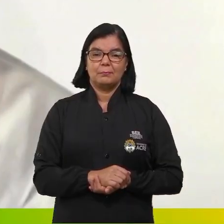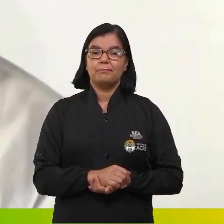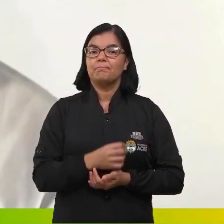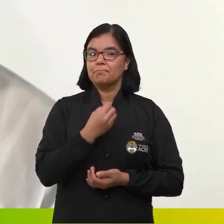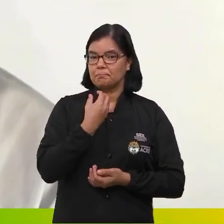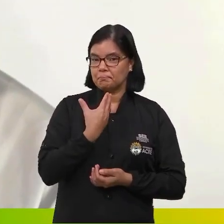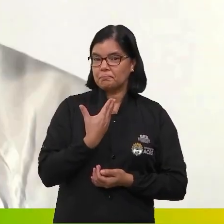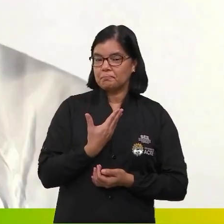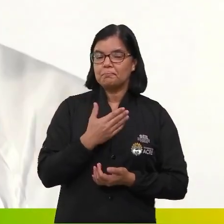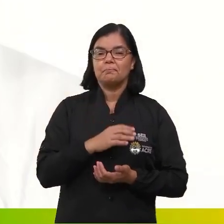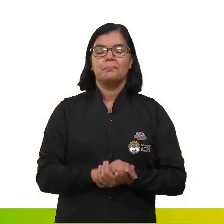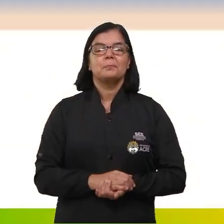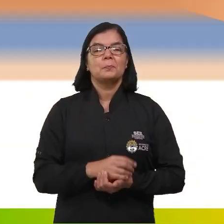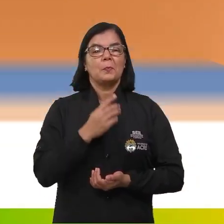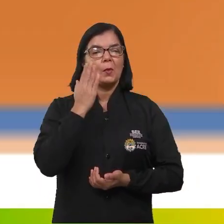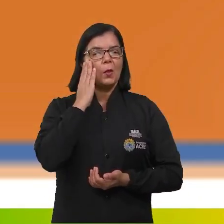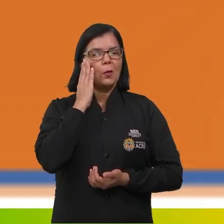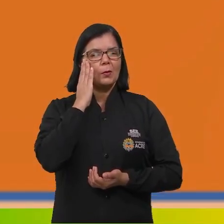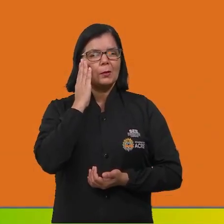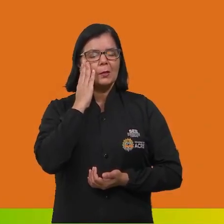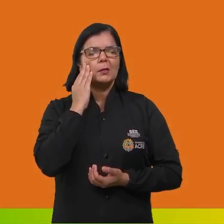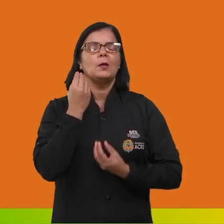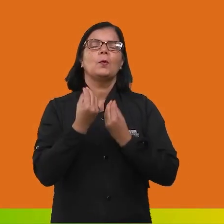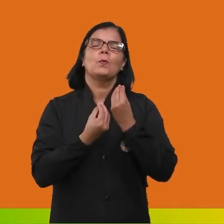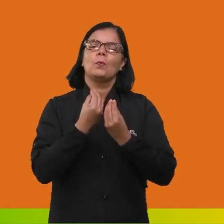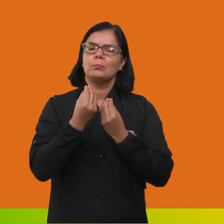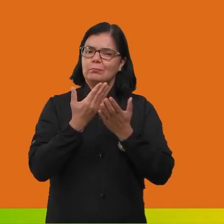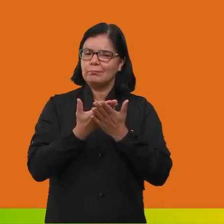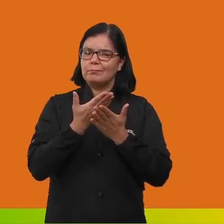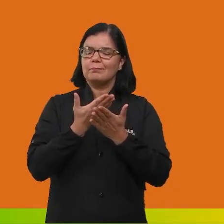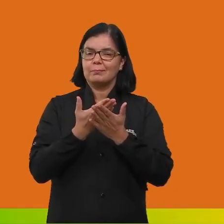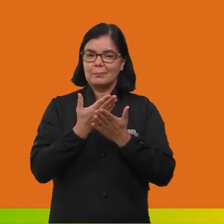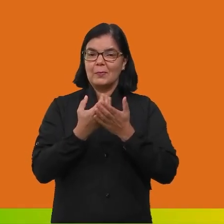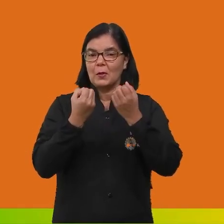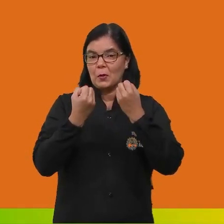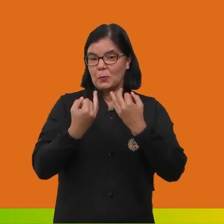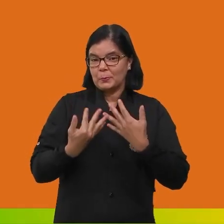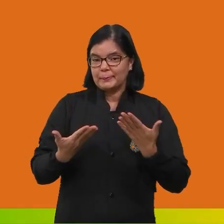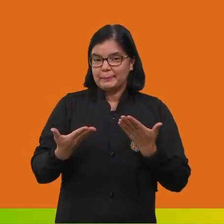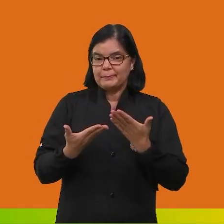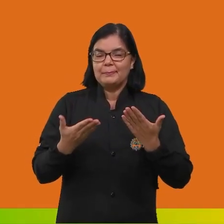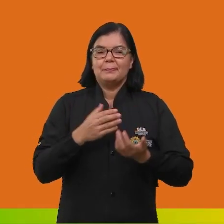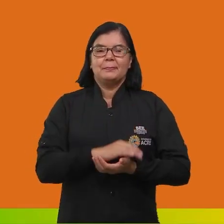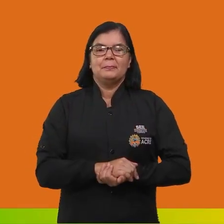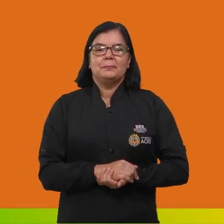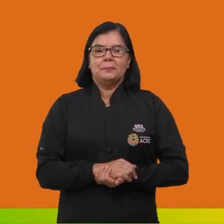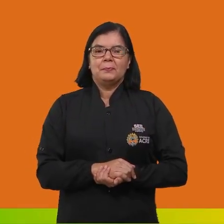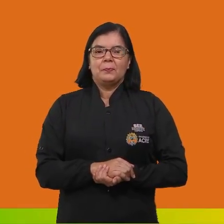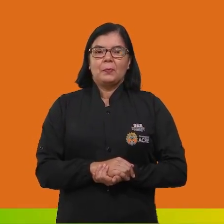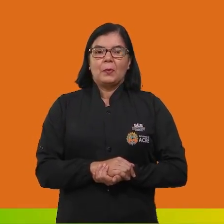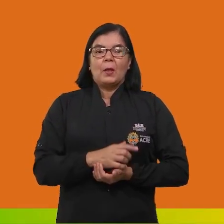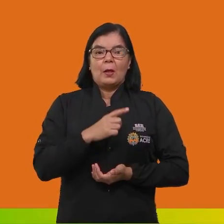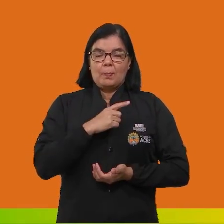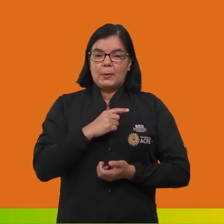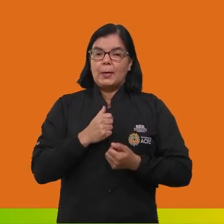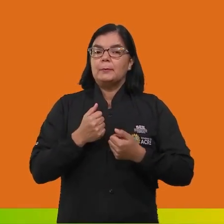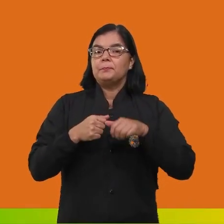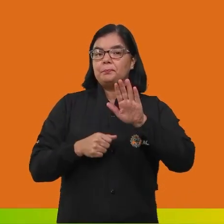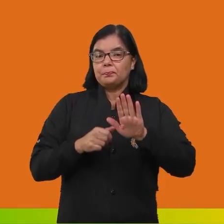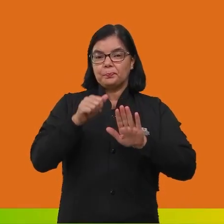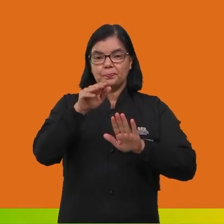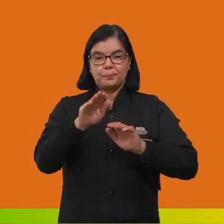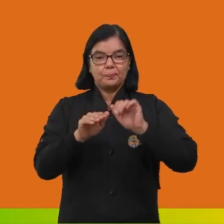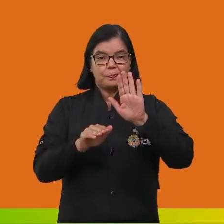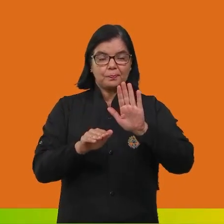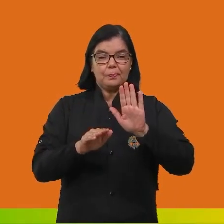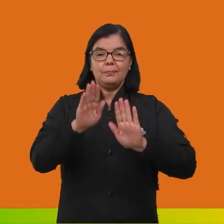Muito bem, vamos aqui entender um pouco da nossa aula. O que é que nós vamos estudar hoje? Vamos estudar a mímica e a